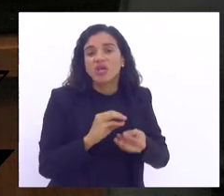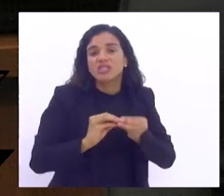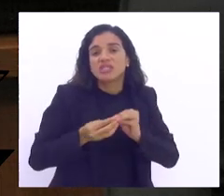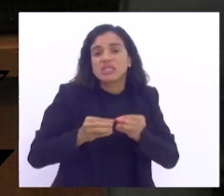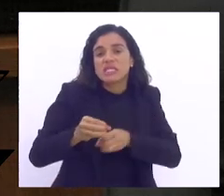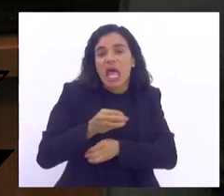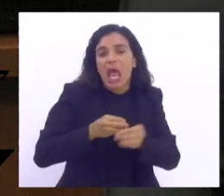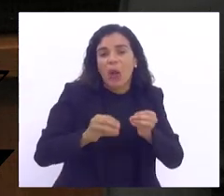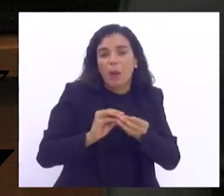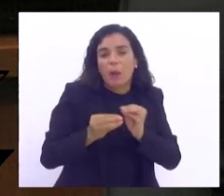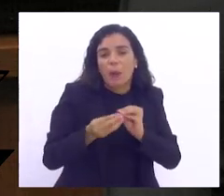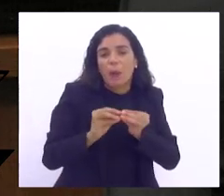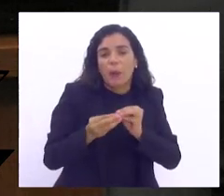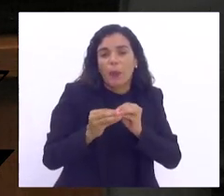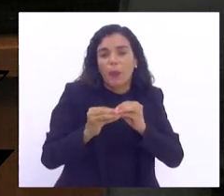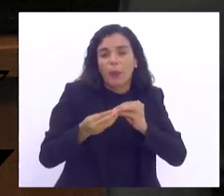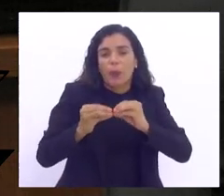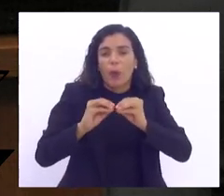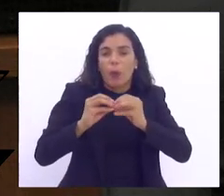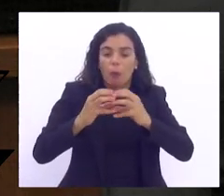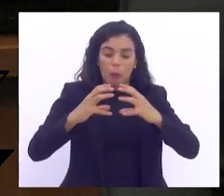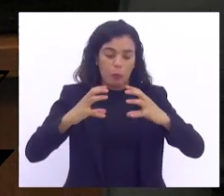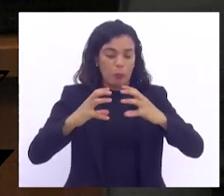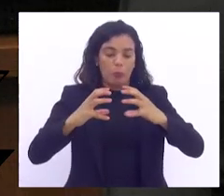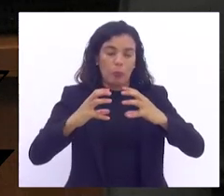células, um apêndice, a mãe.